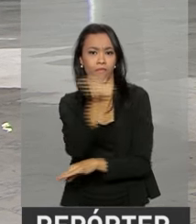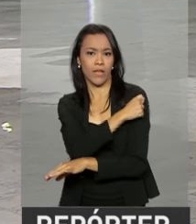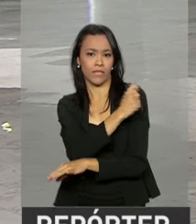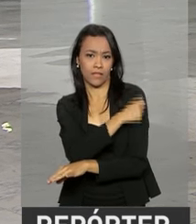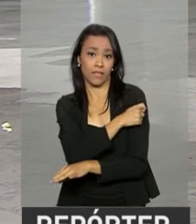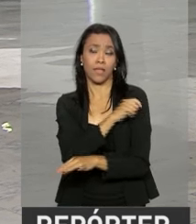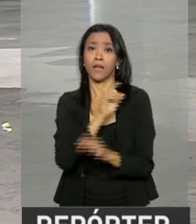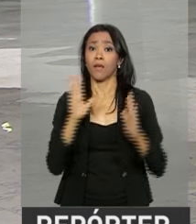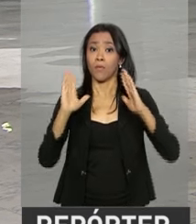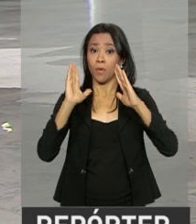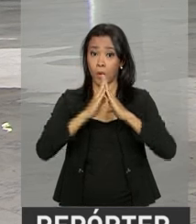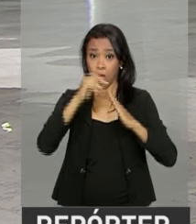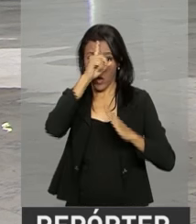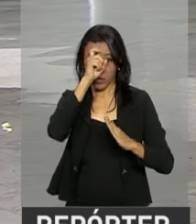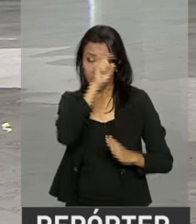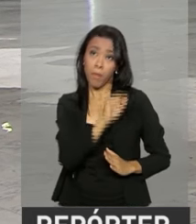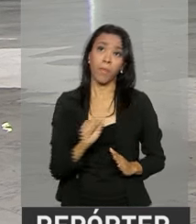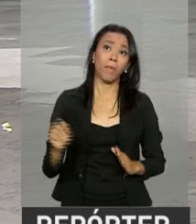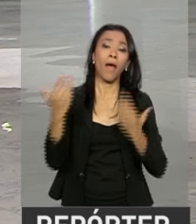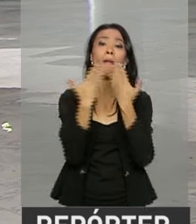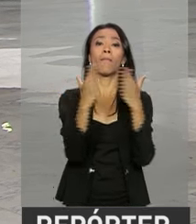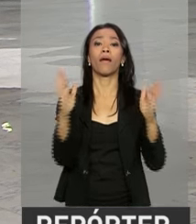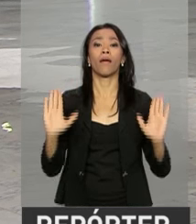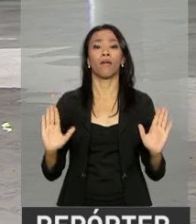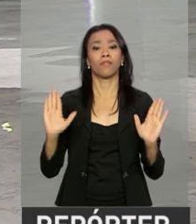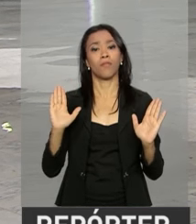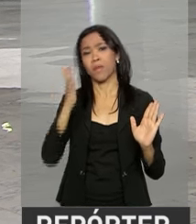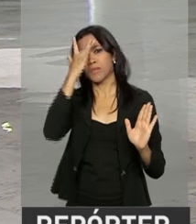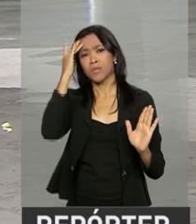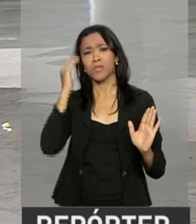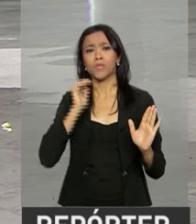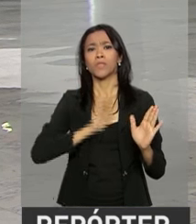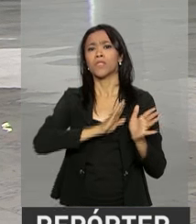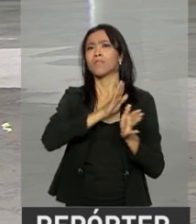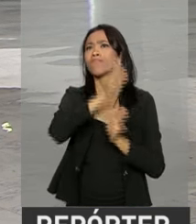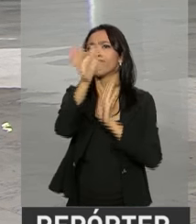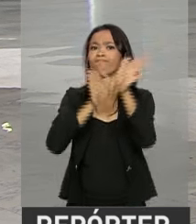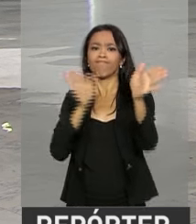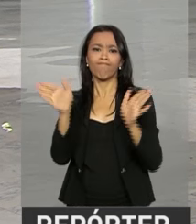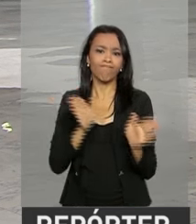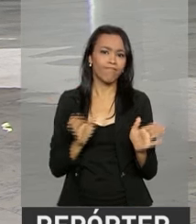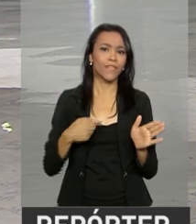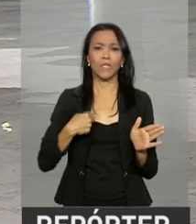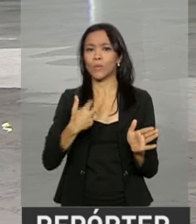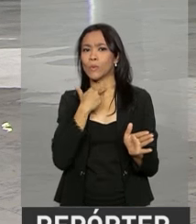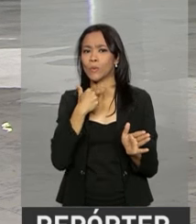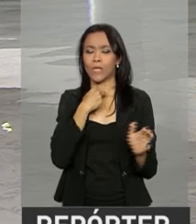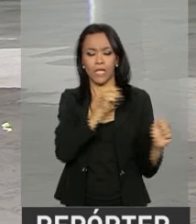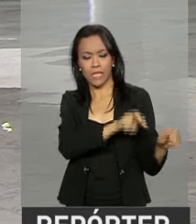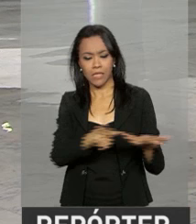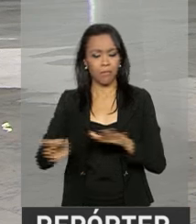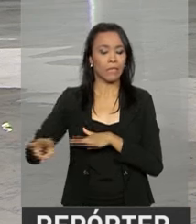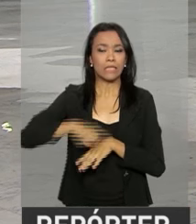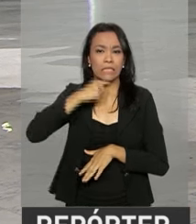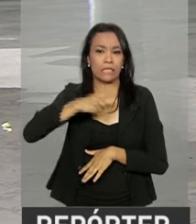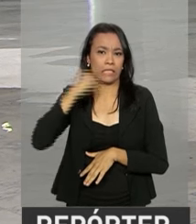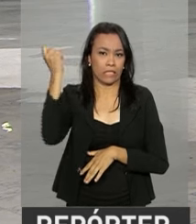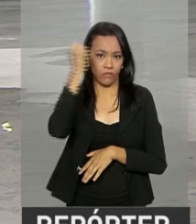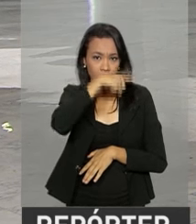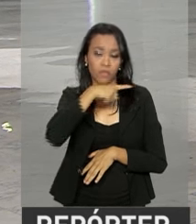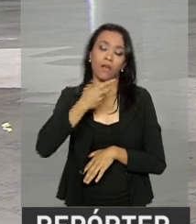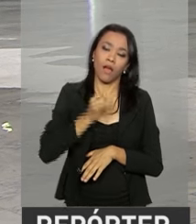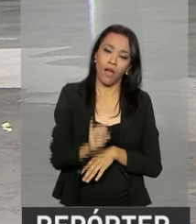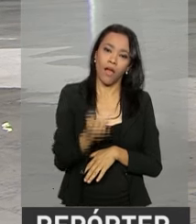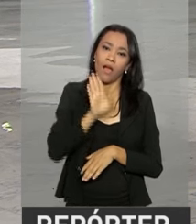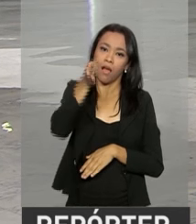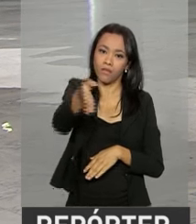todos os postos estarão abertos justamente aí para as pessoas que não podem ir se vacinar durante o horário comercial e